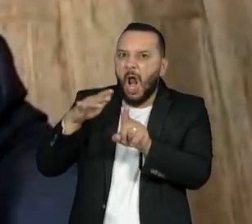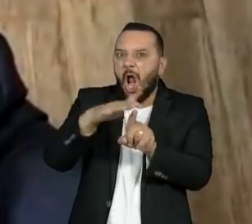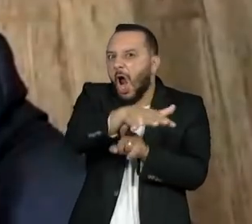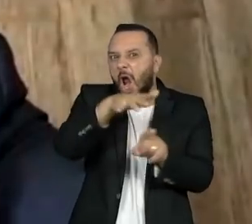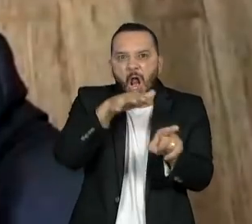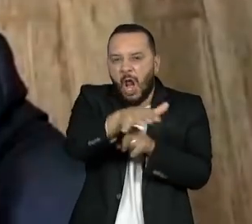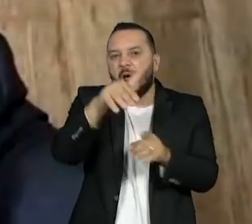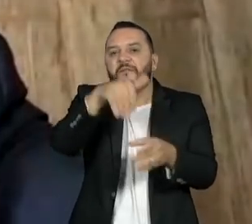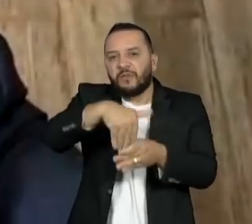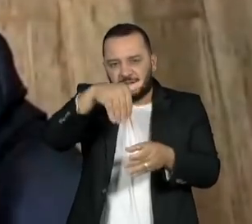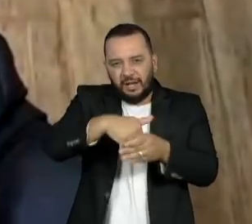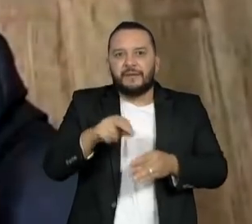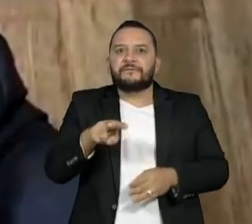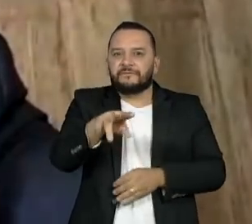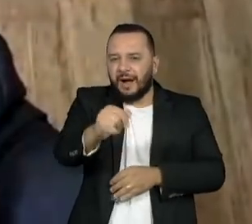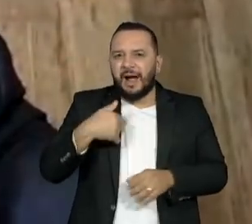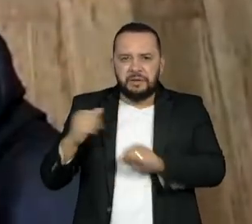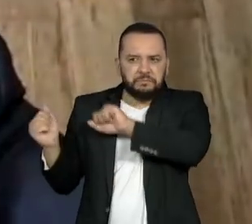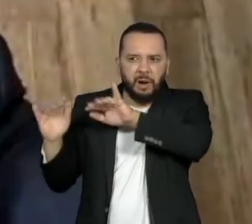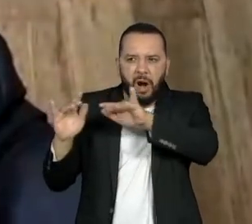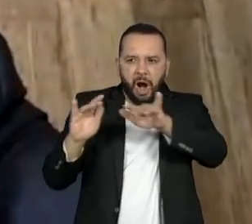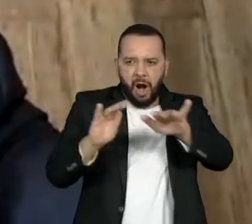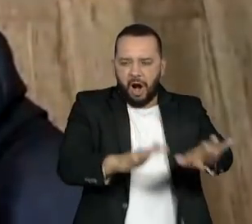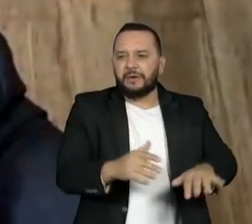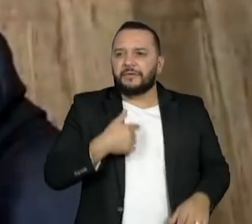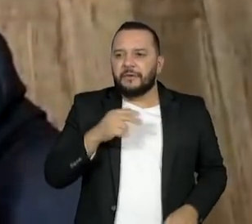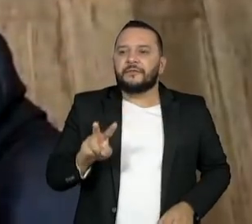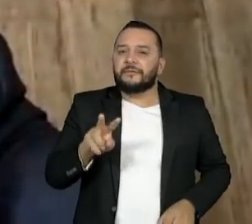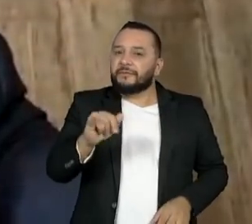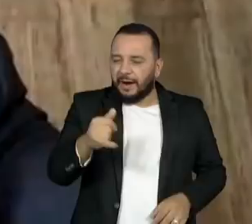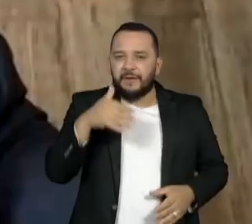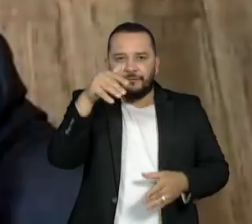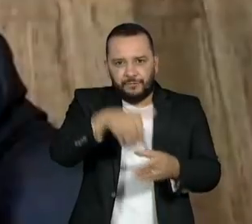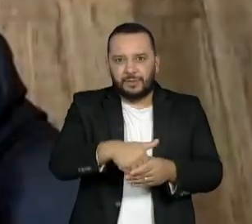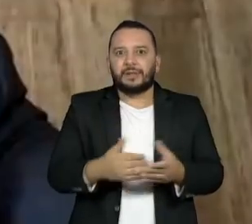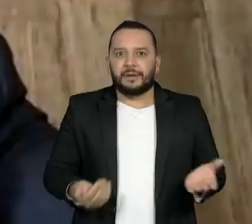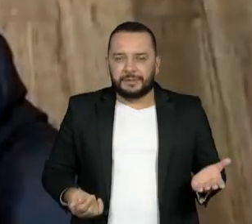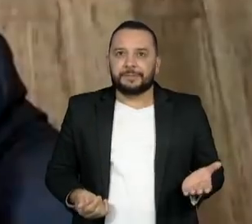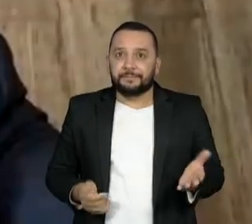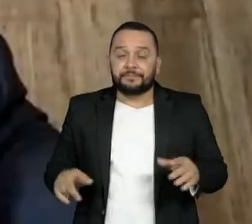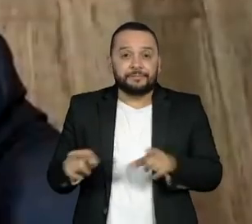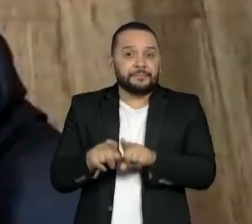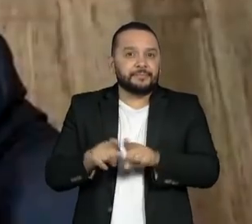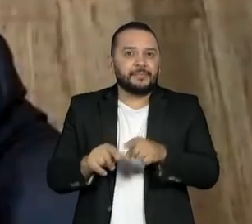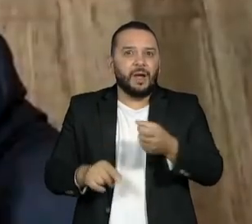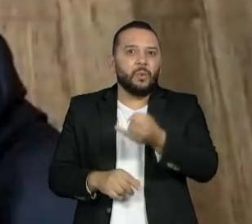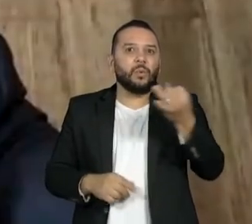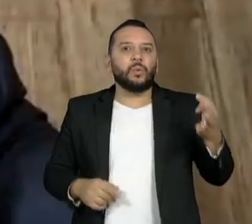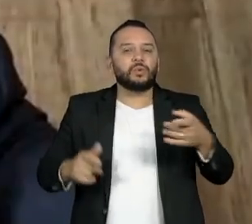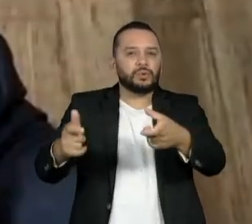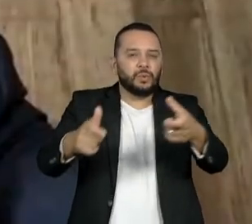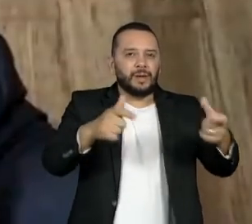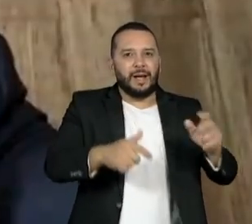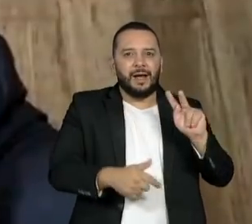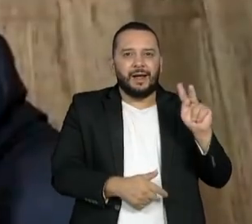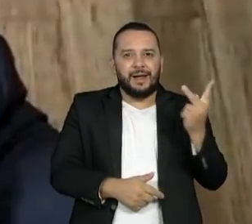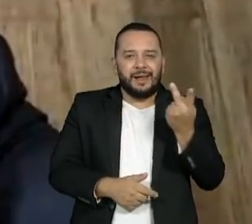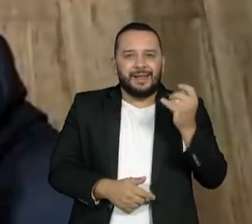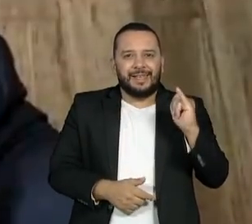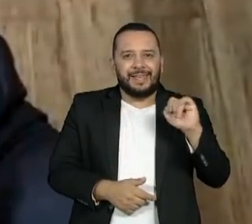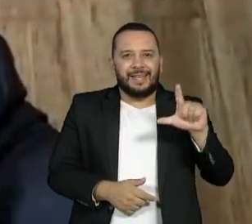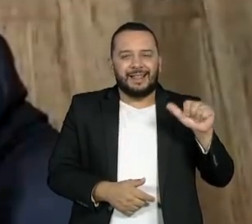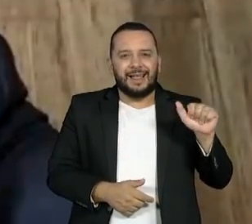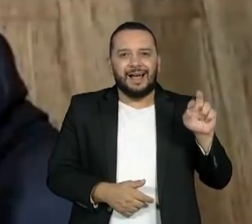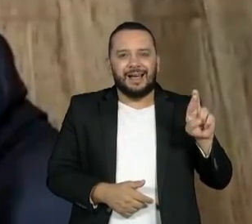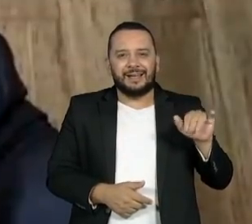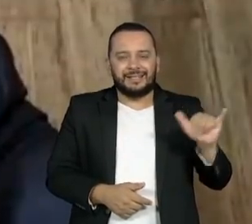são bem maiores que há 4 anos atrás. Mostra que alguns lugares onde a Hillary perdeu, hoje o Biden tem uma